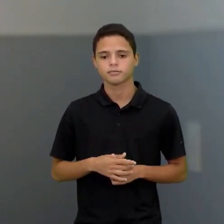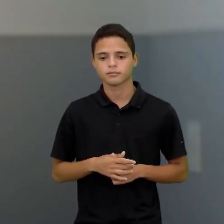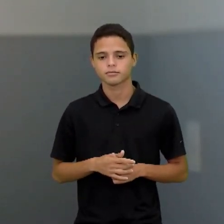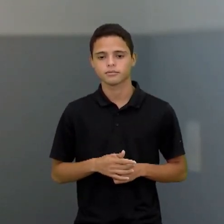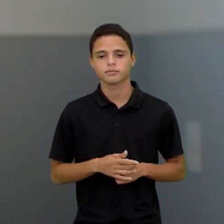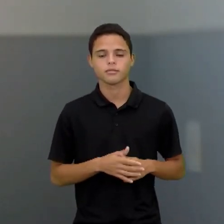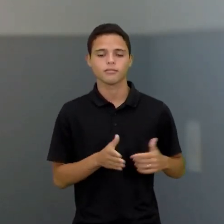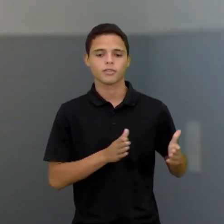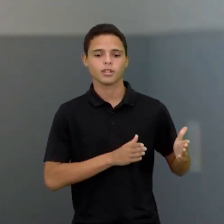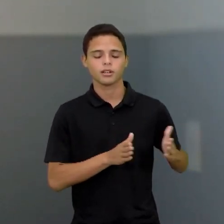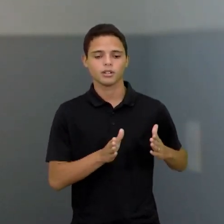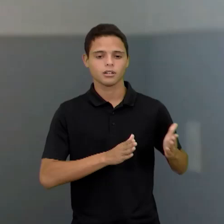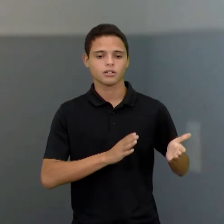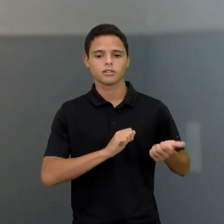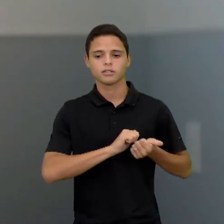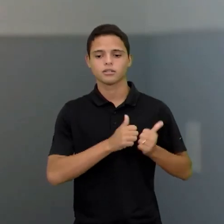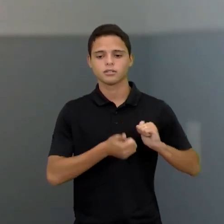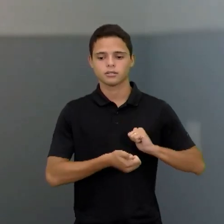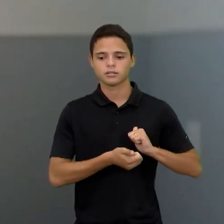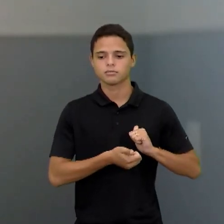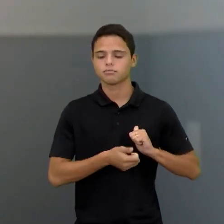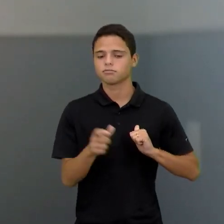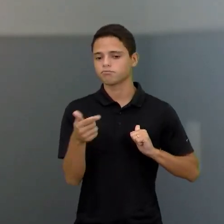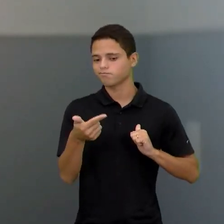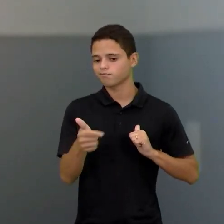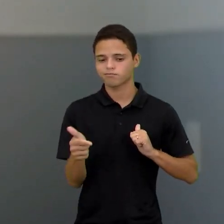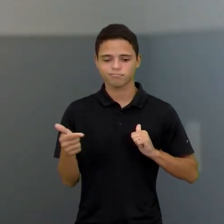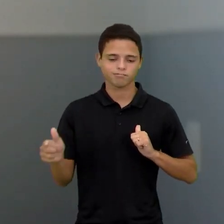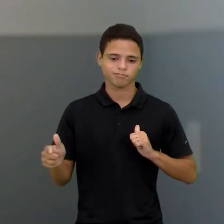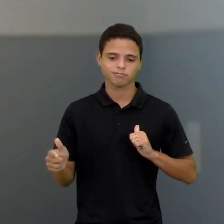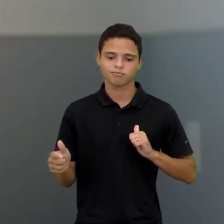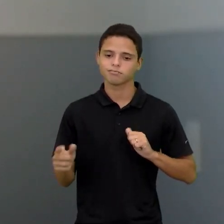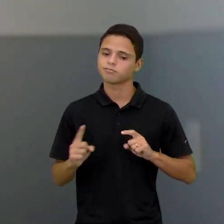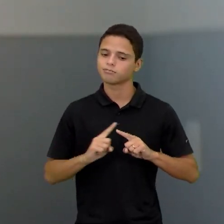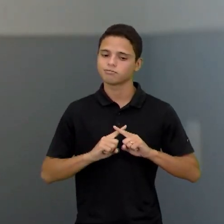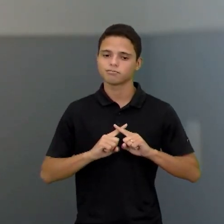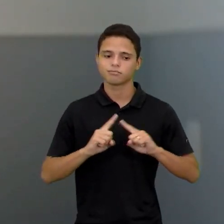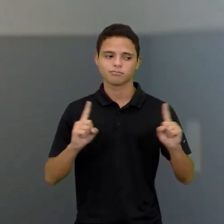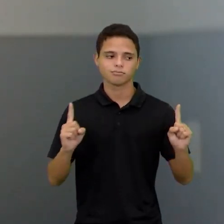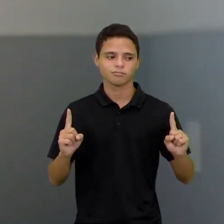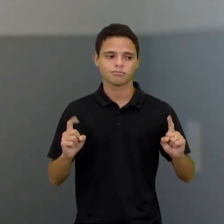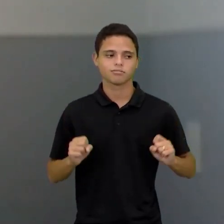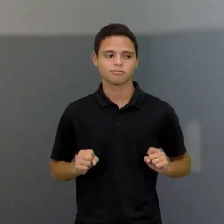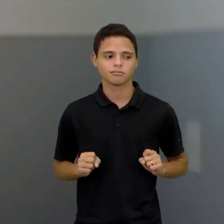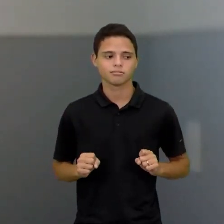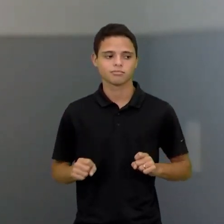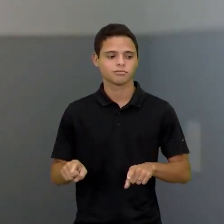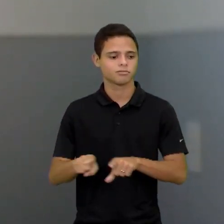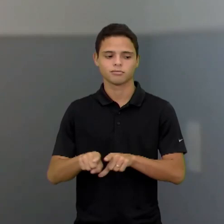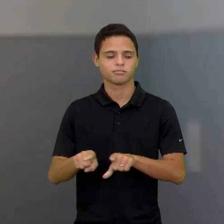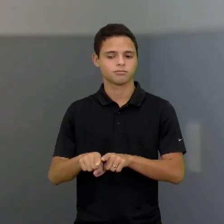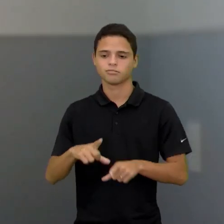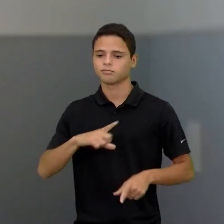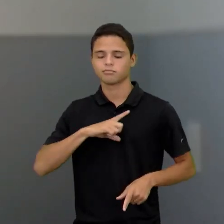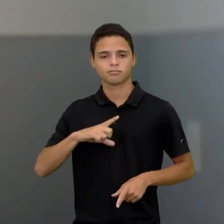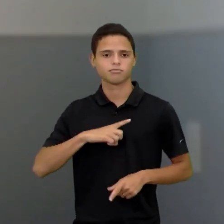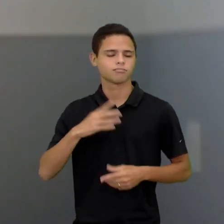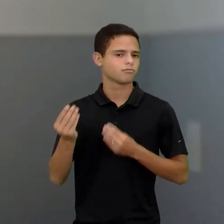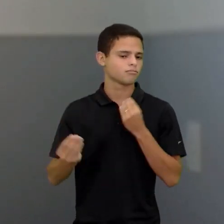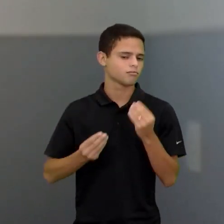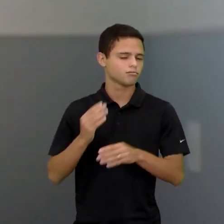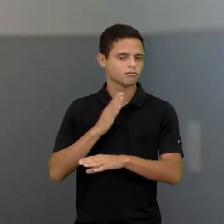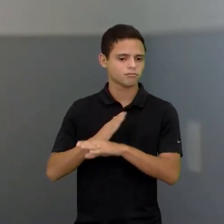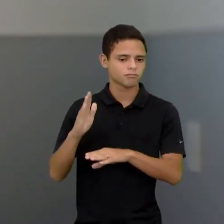não é um ambiente adaptado para nós cadeirantes. Sim. Mas eu fui aprendendo como praticar a